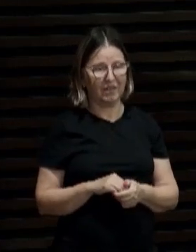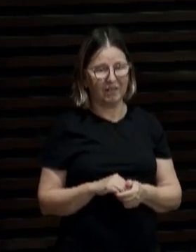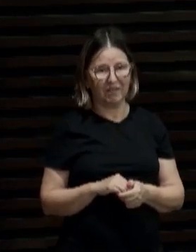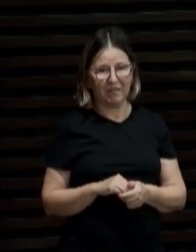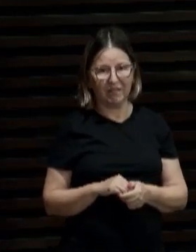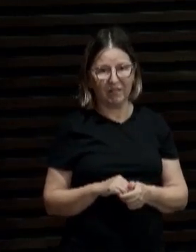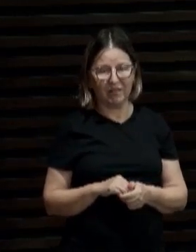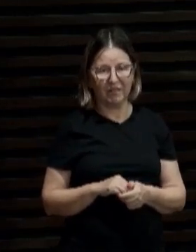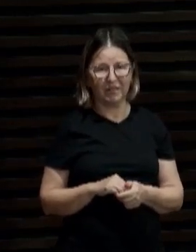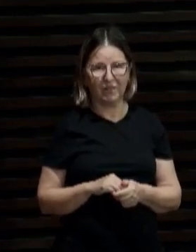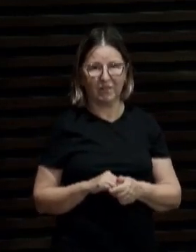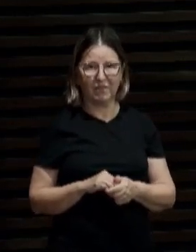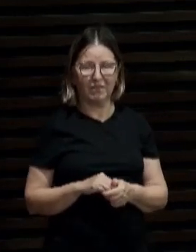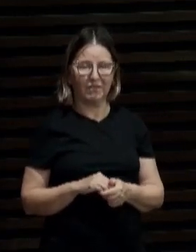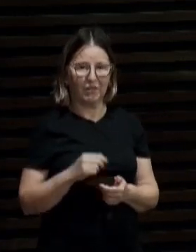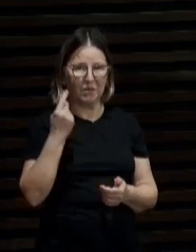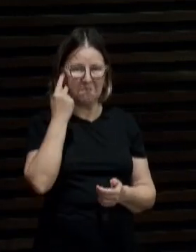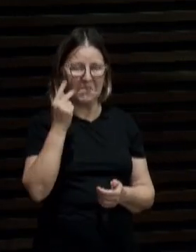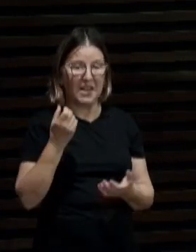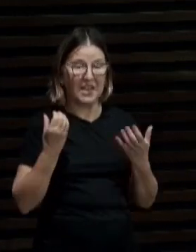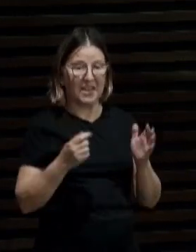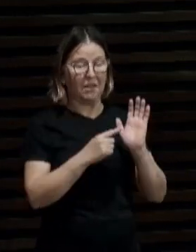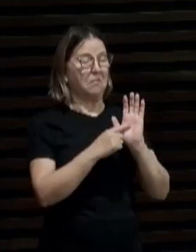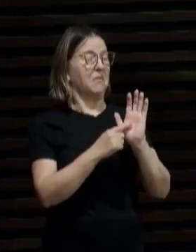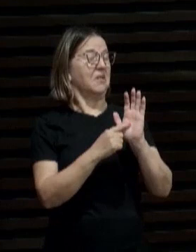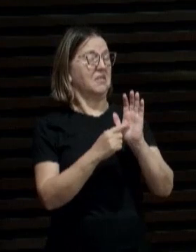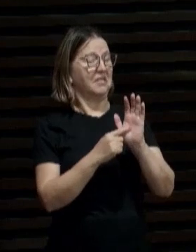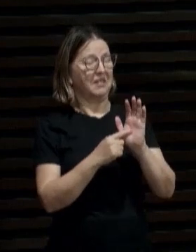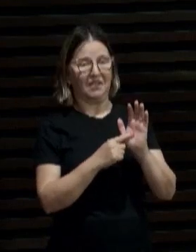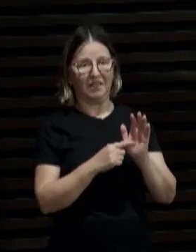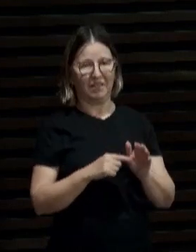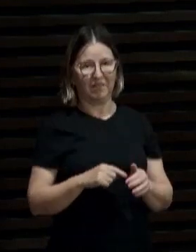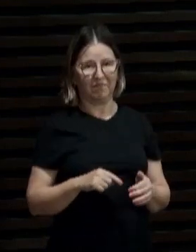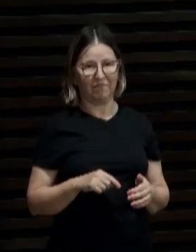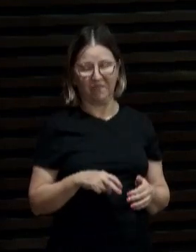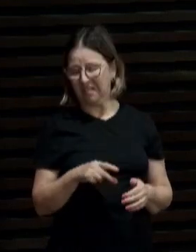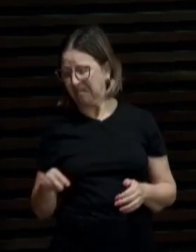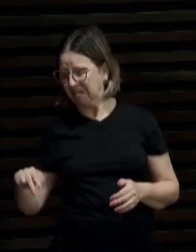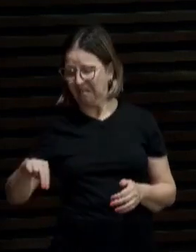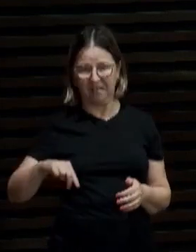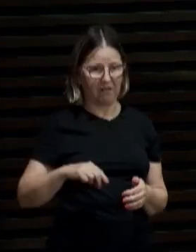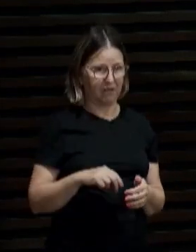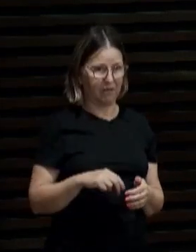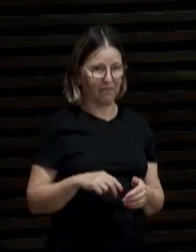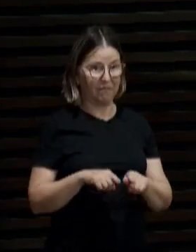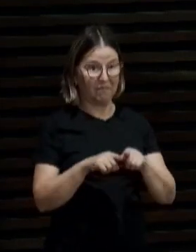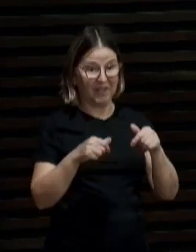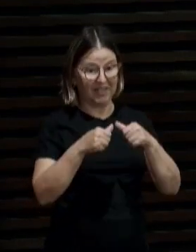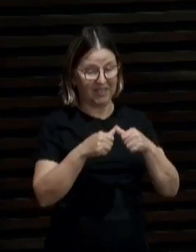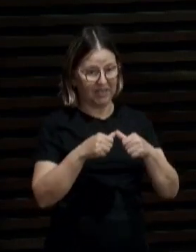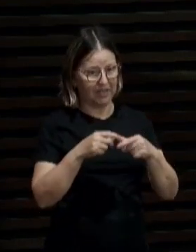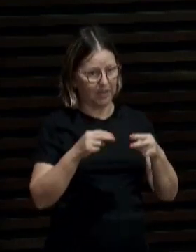fumaça. Porque eu sou... Aí tem aquele monte de linhas, às vezes vai para cá, vai para lá. Como eu disse, essas coisas têm o seu lugar, né? Na